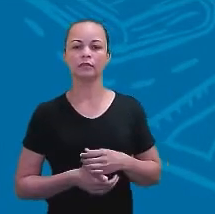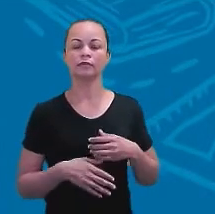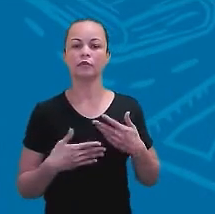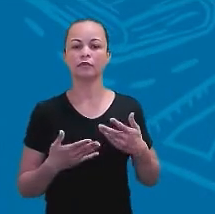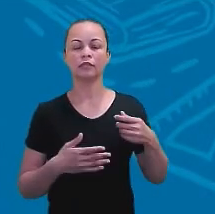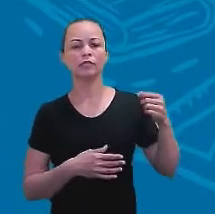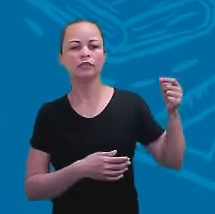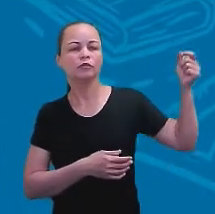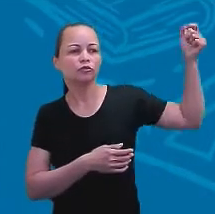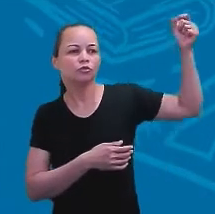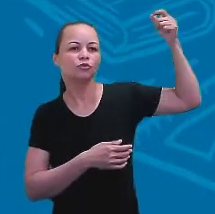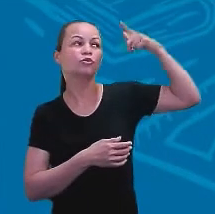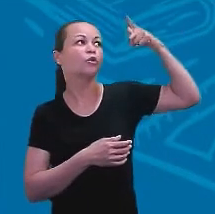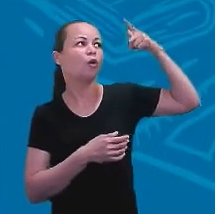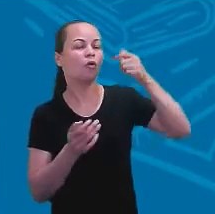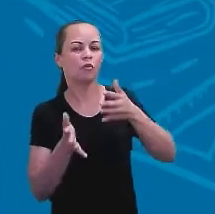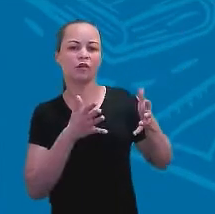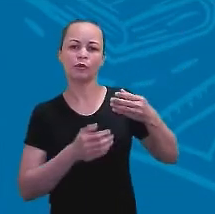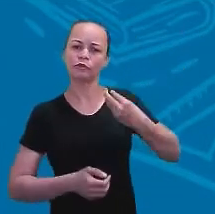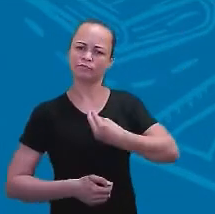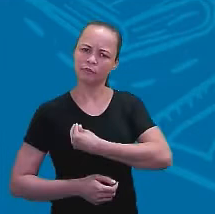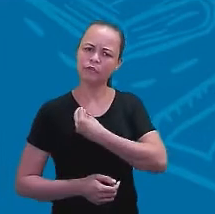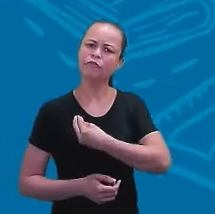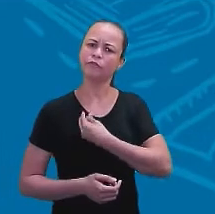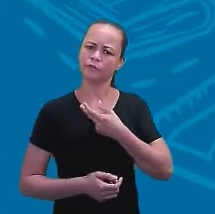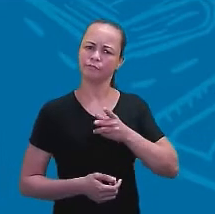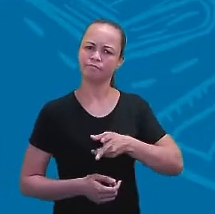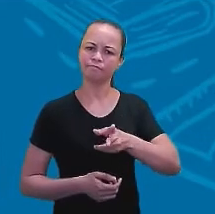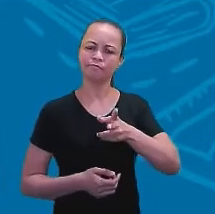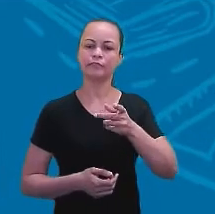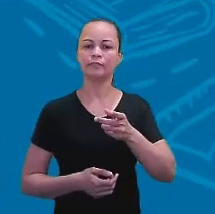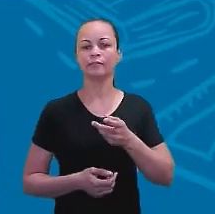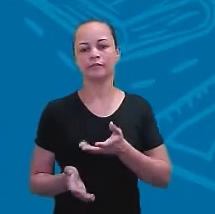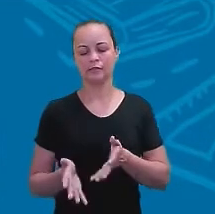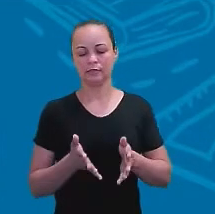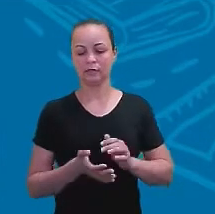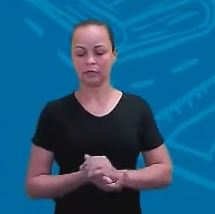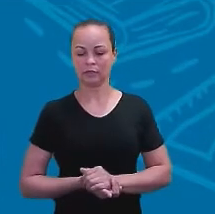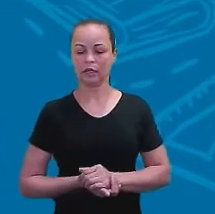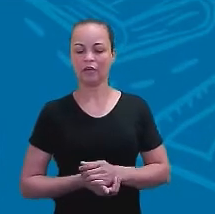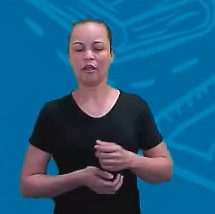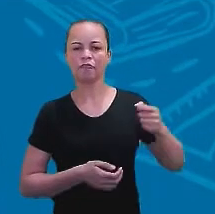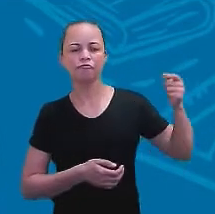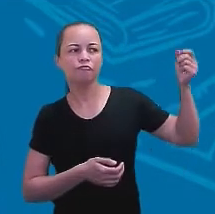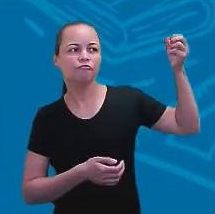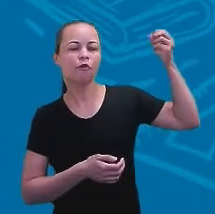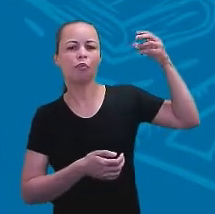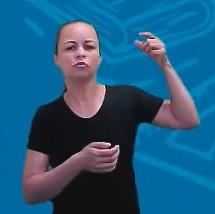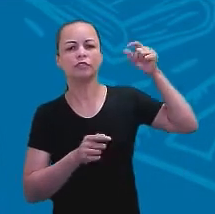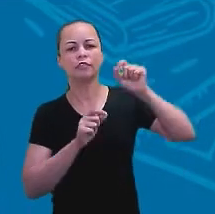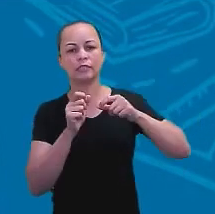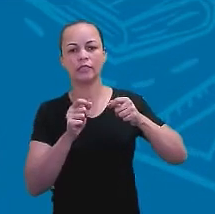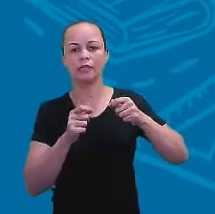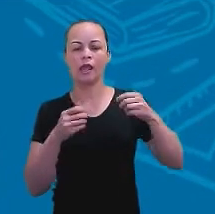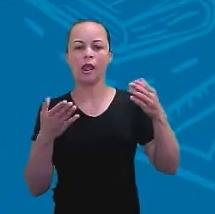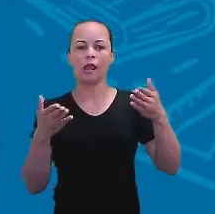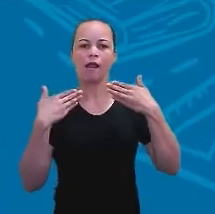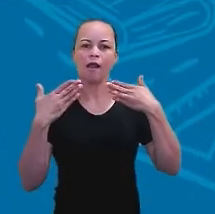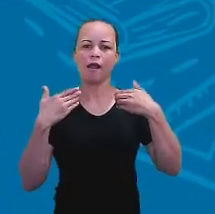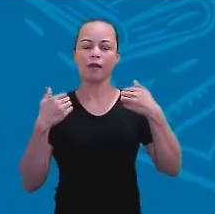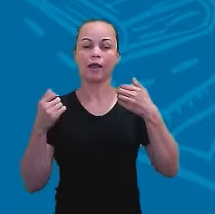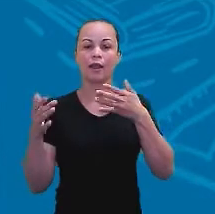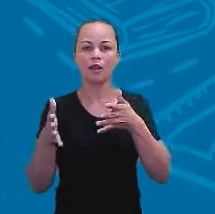ela é fonte de vida, tá certo? Fonte de calor. Através da luz solar,